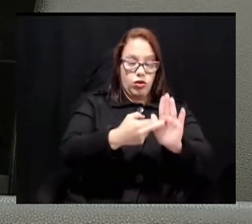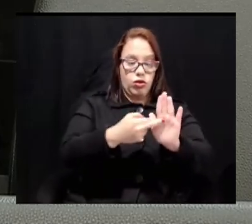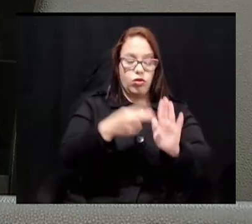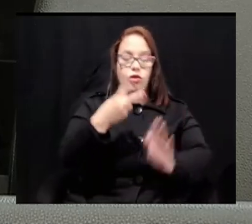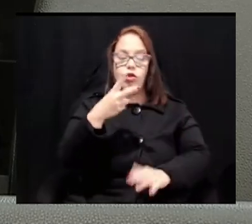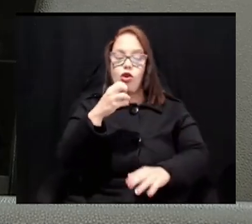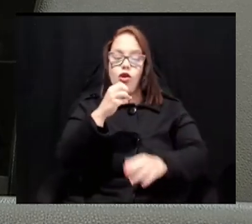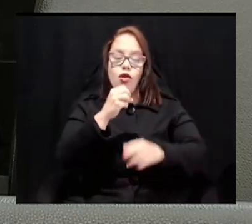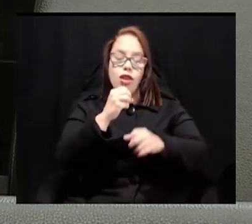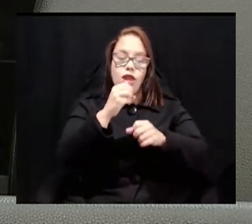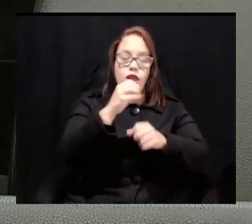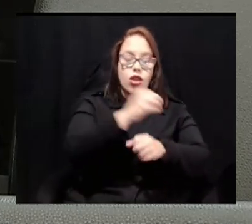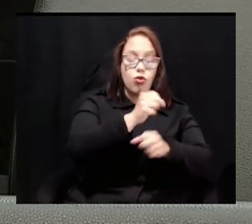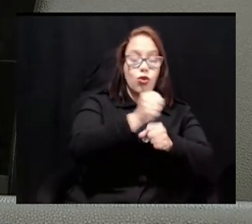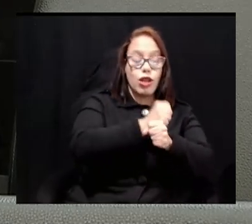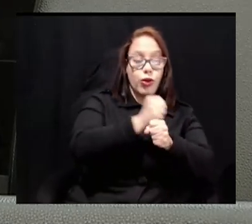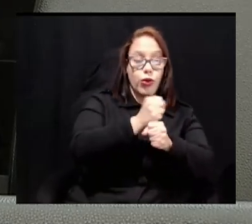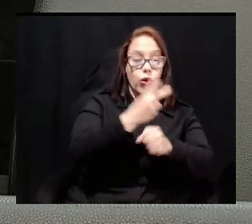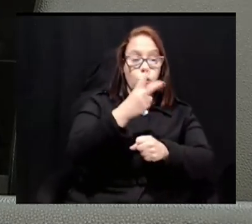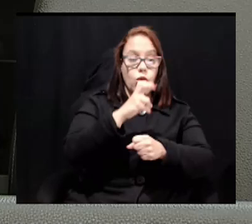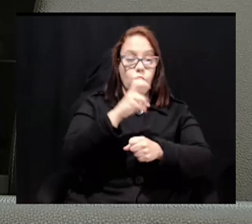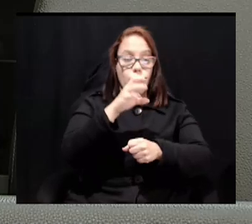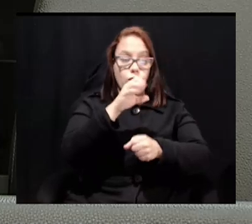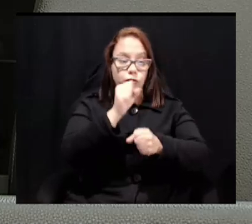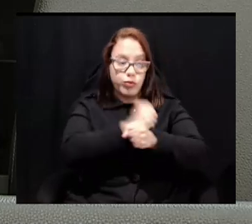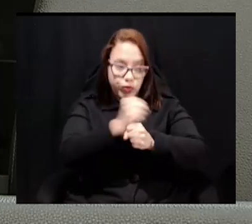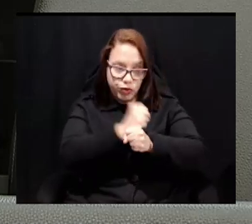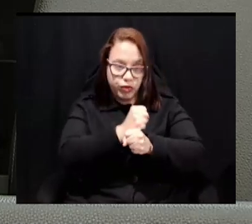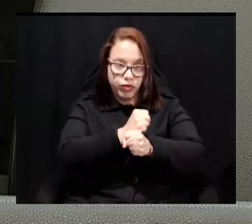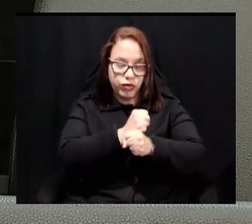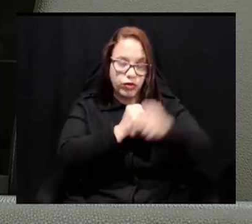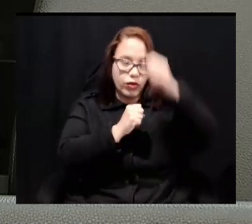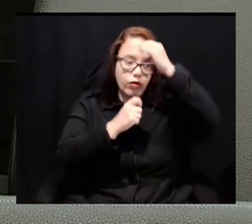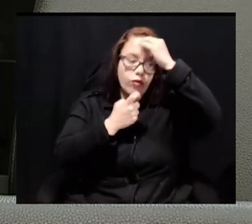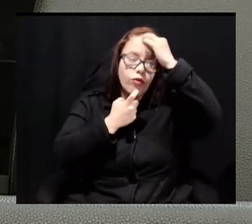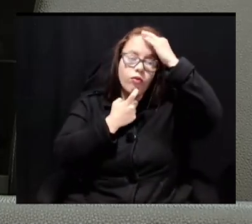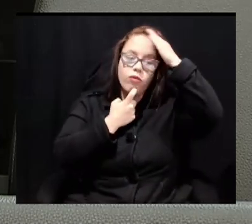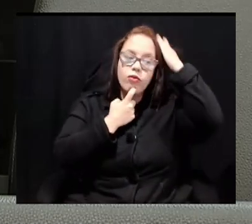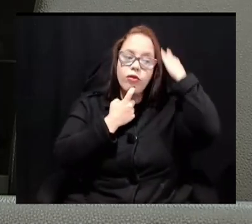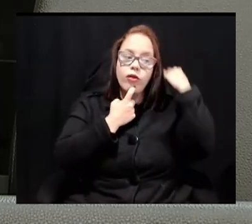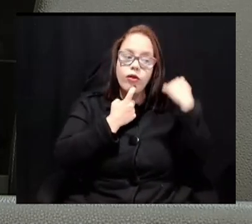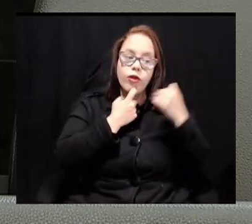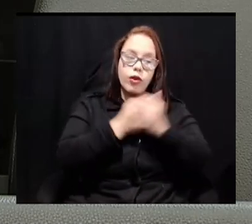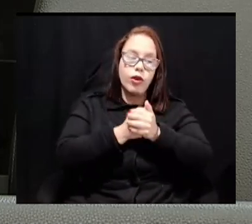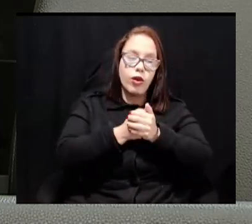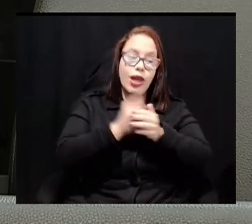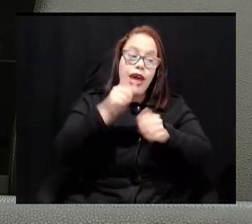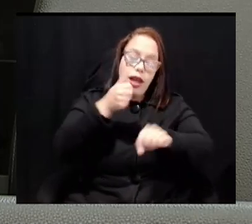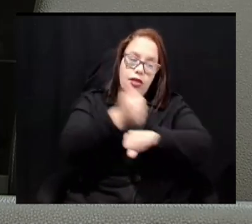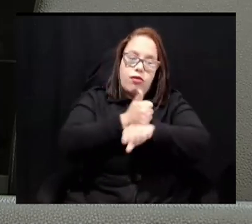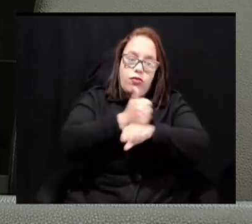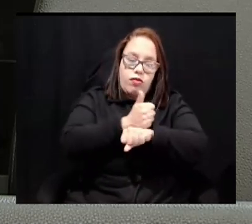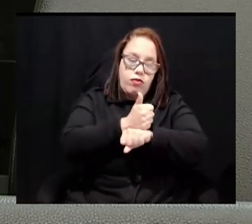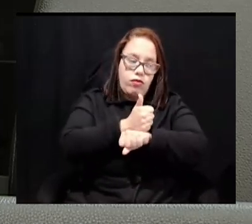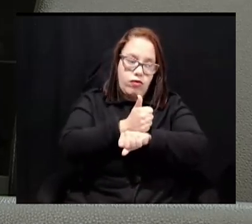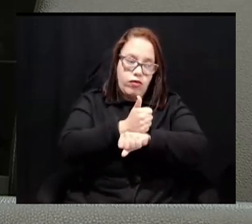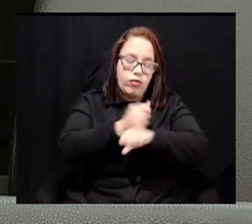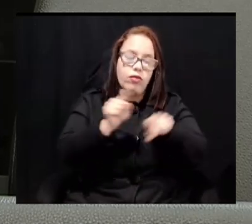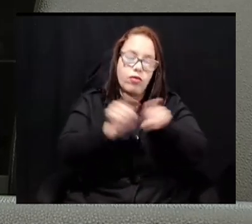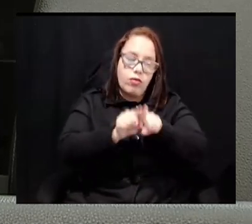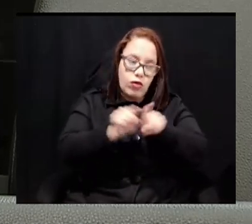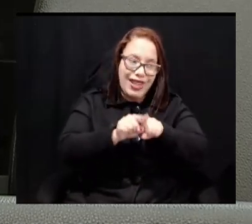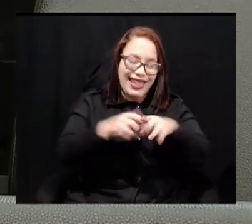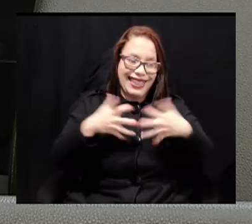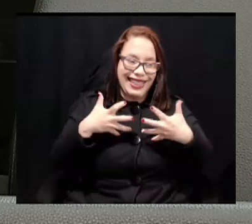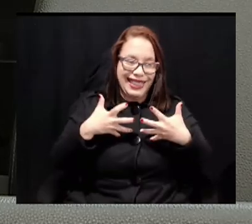mais de 250 anos de história do Legislativo Campineiro. Então é uma função que ela remete também a um peso